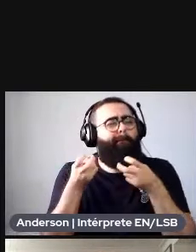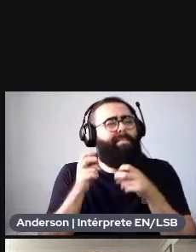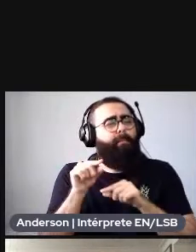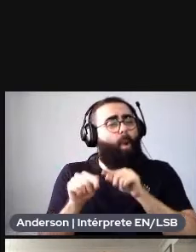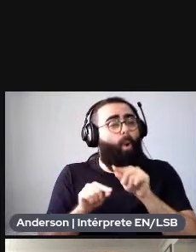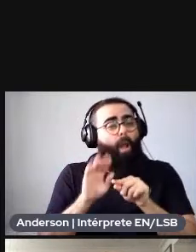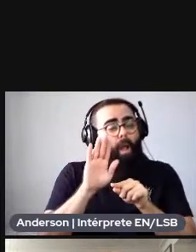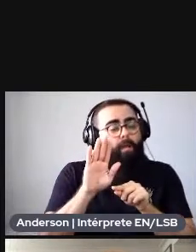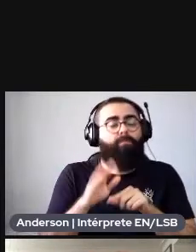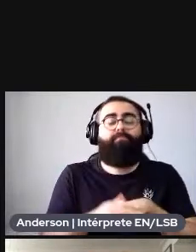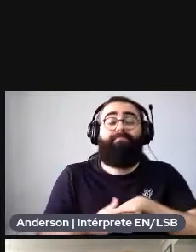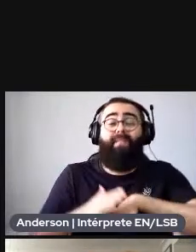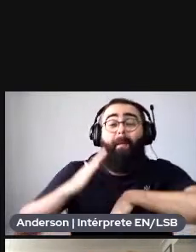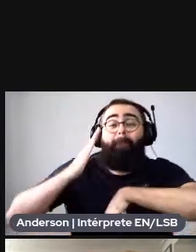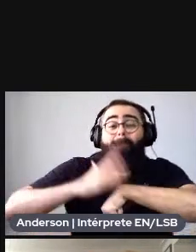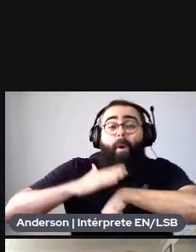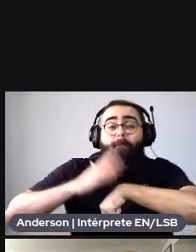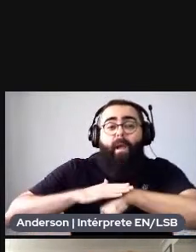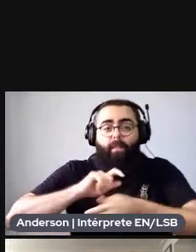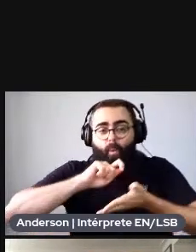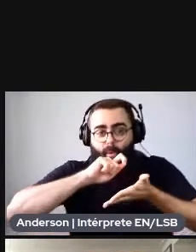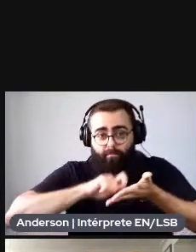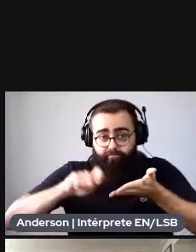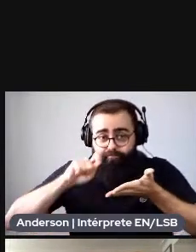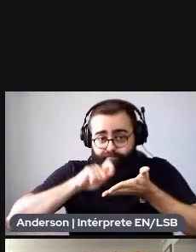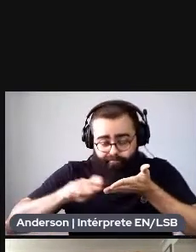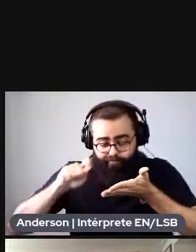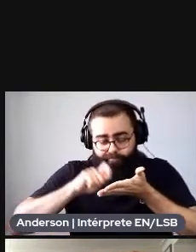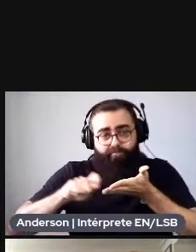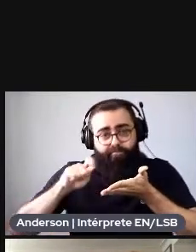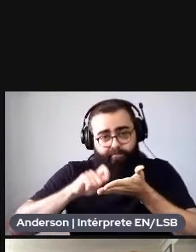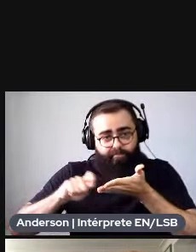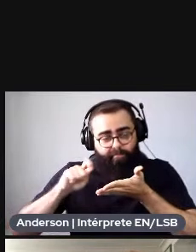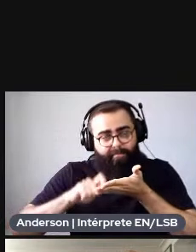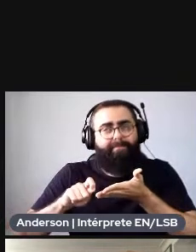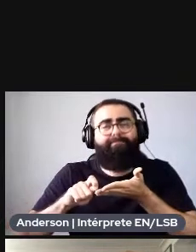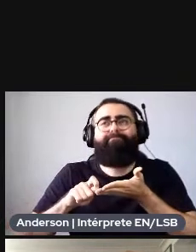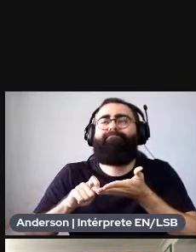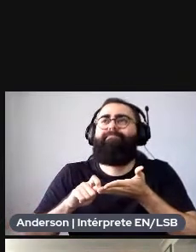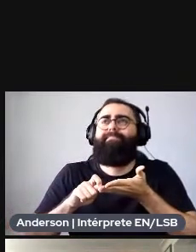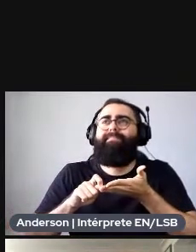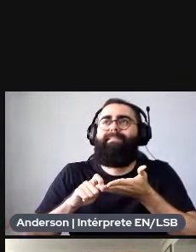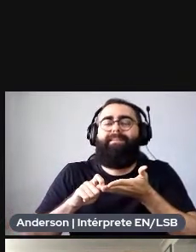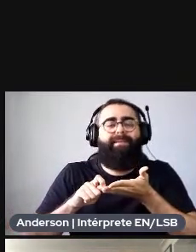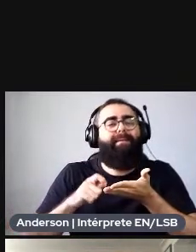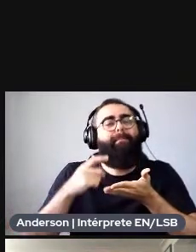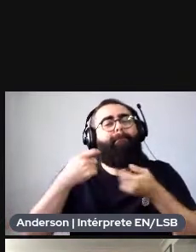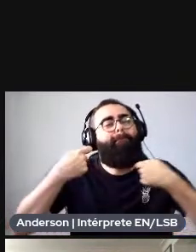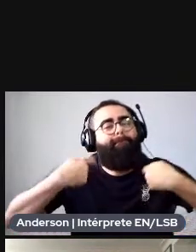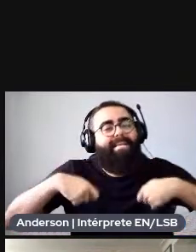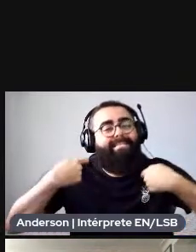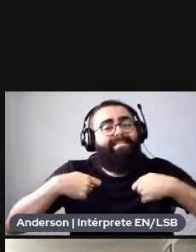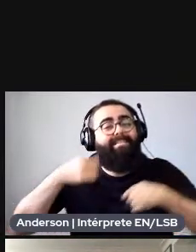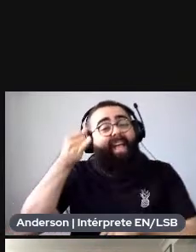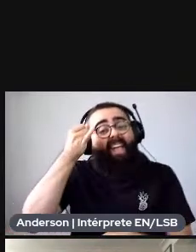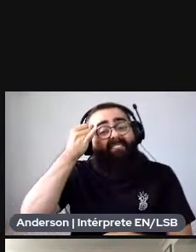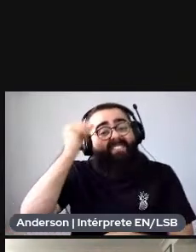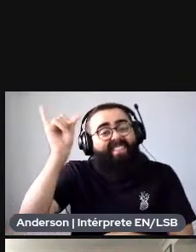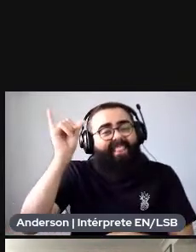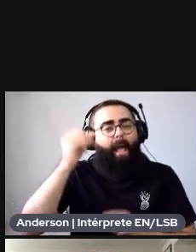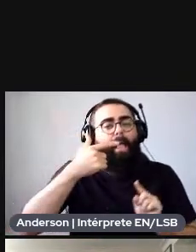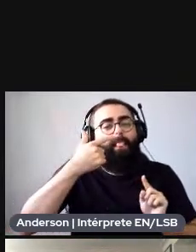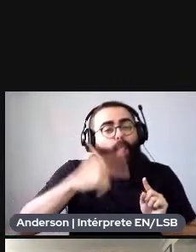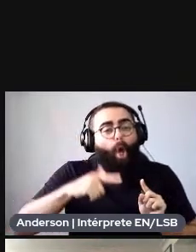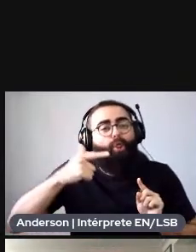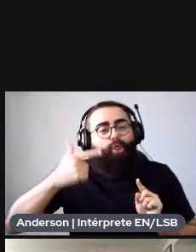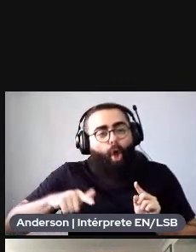escrever, o ato de escrita, envolve evitar repetições. Ou seja,